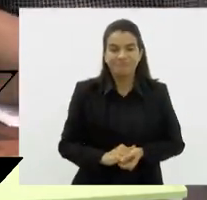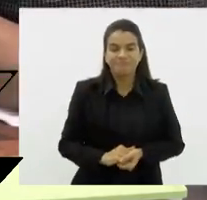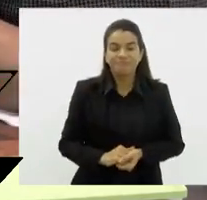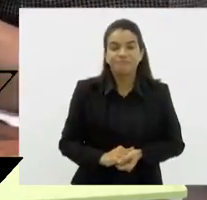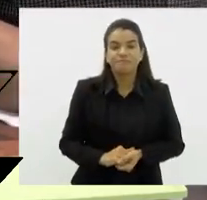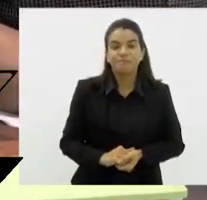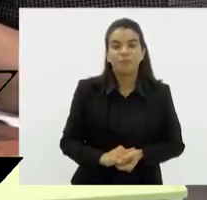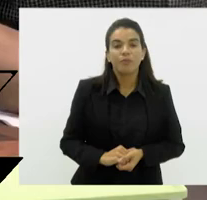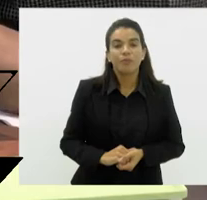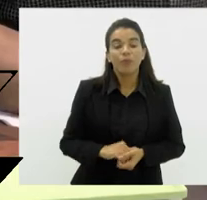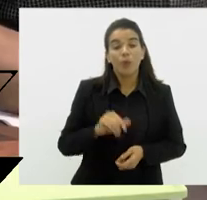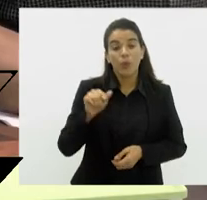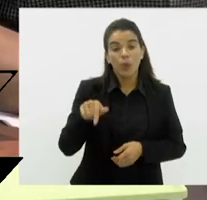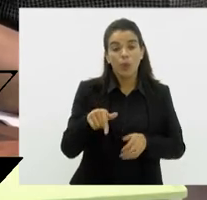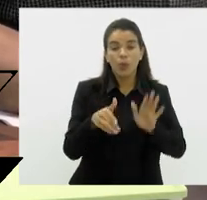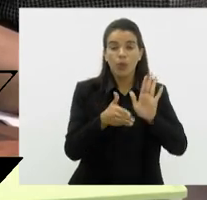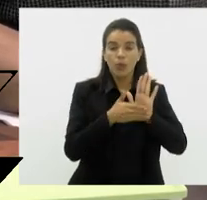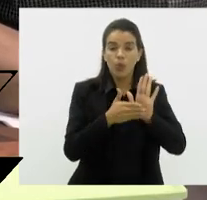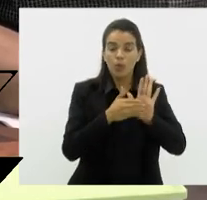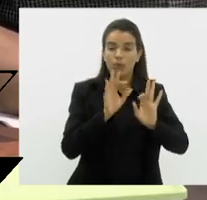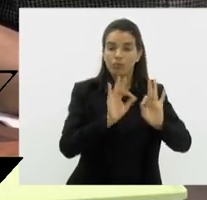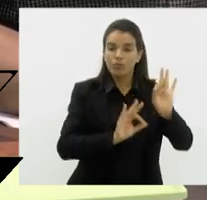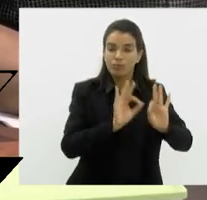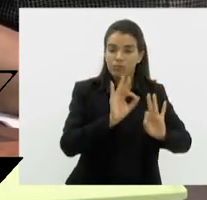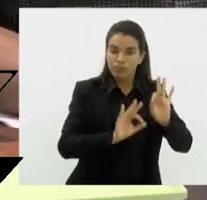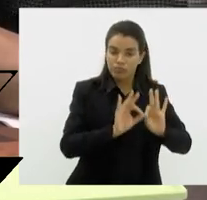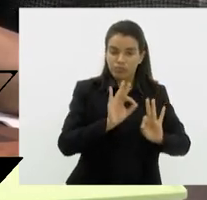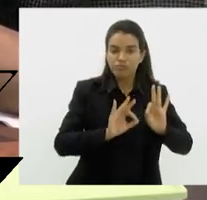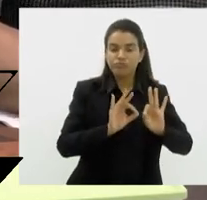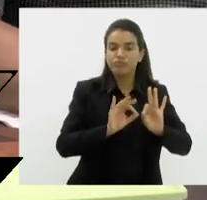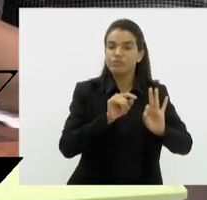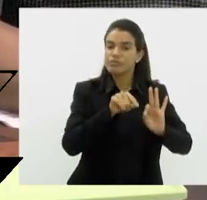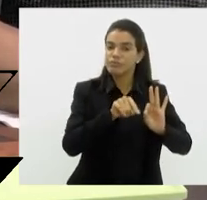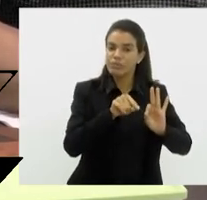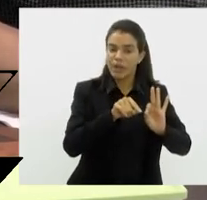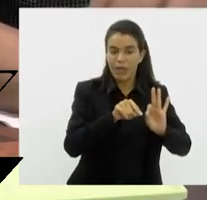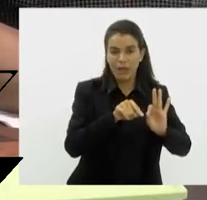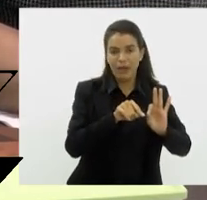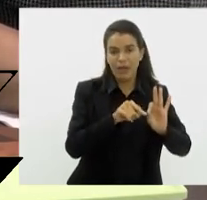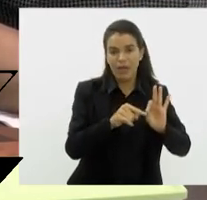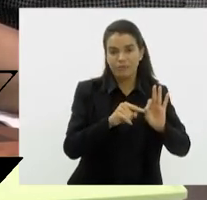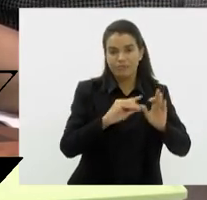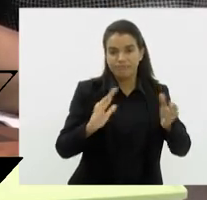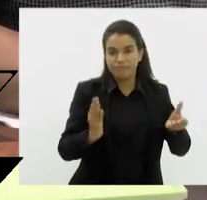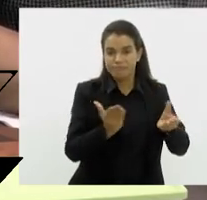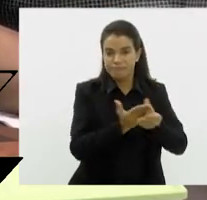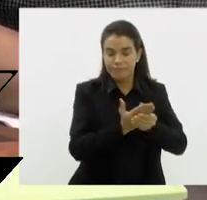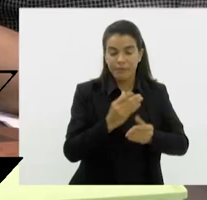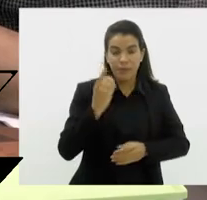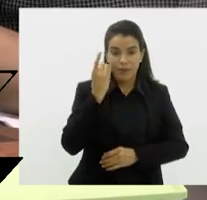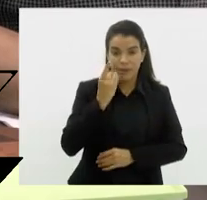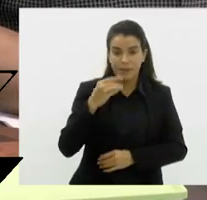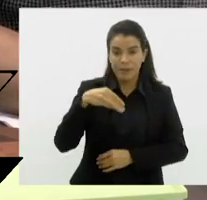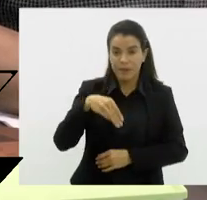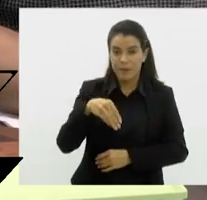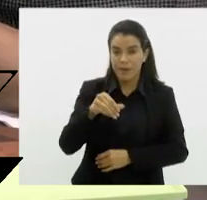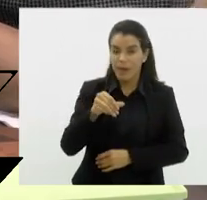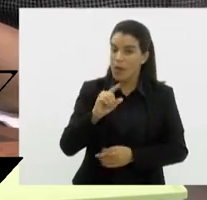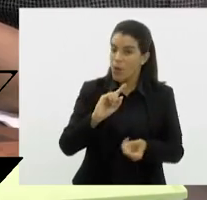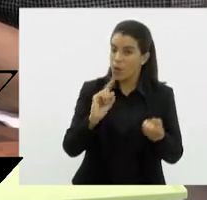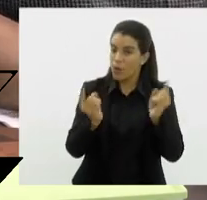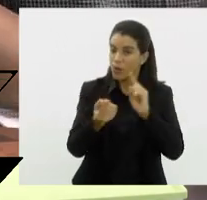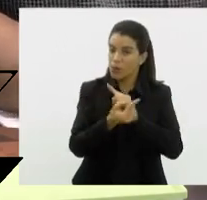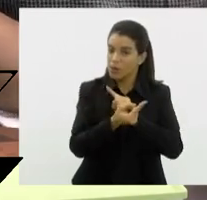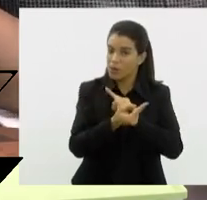o projeto que a gente tomou como base para anexar o da deputada Marina... Não, ao